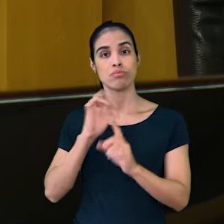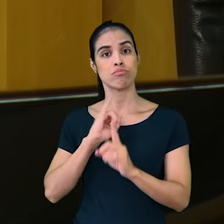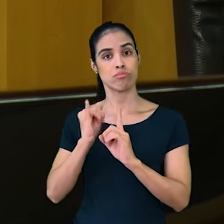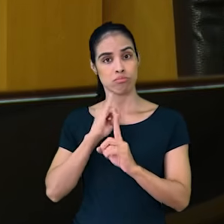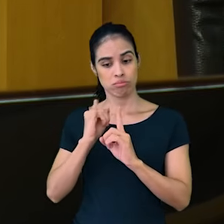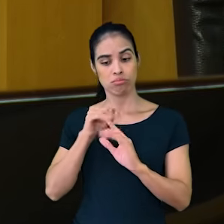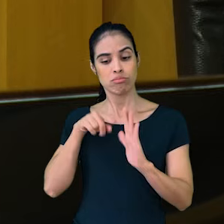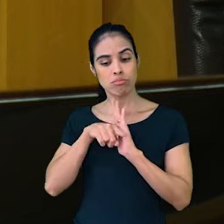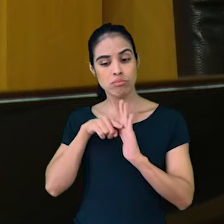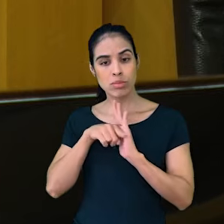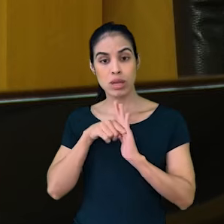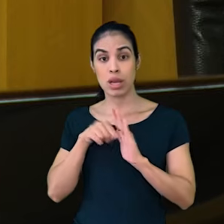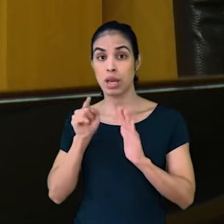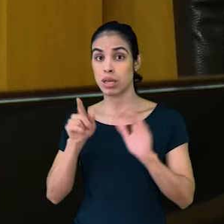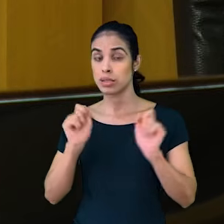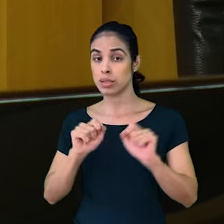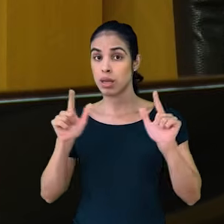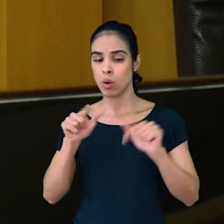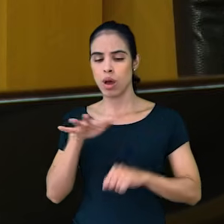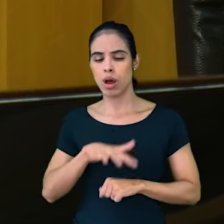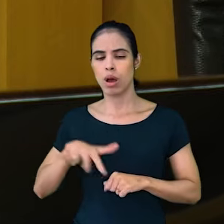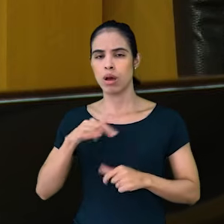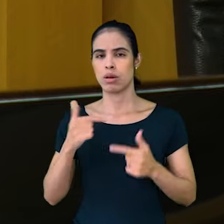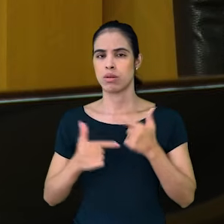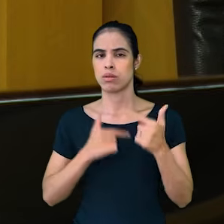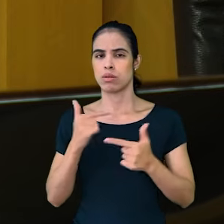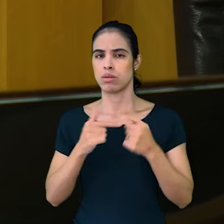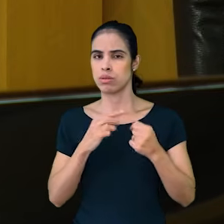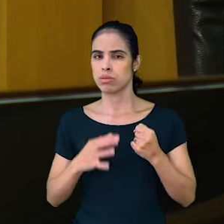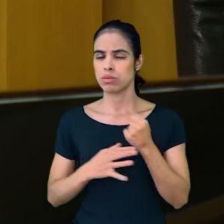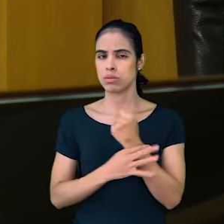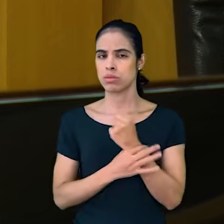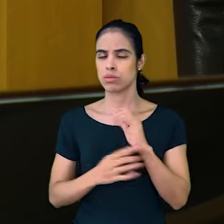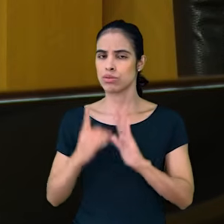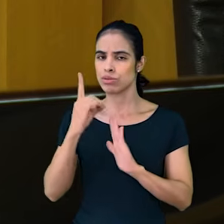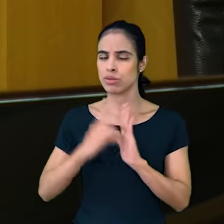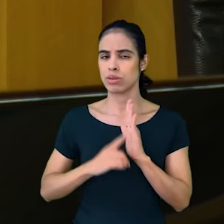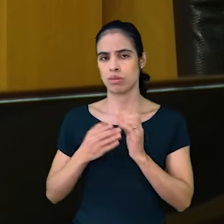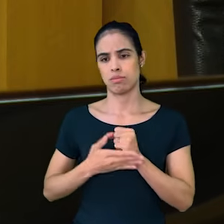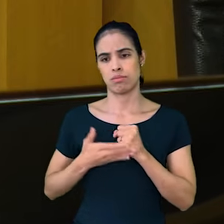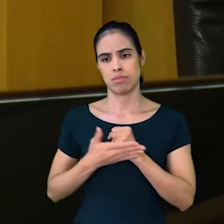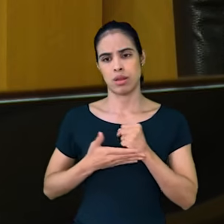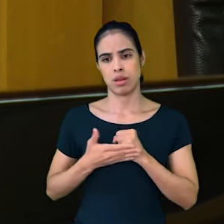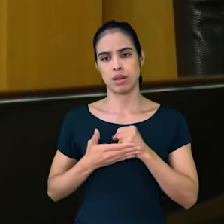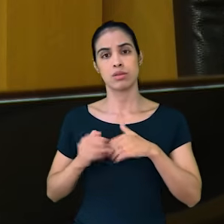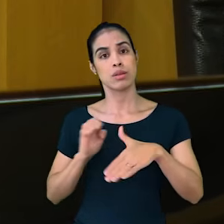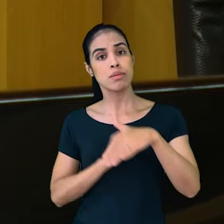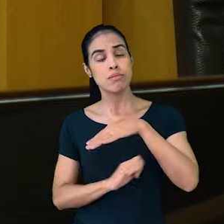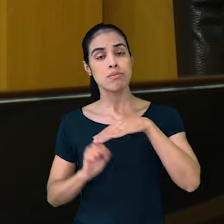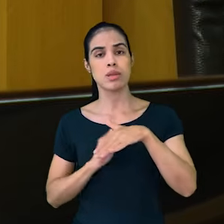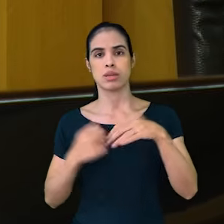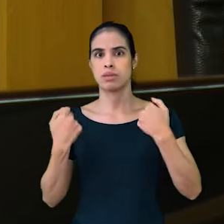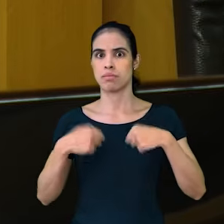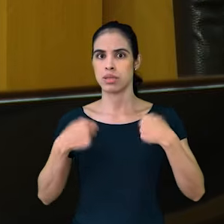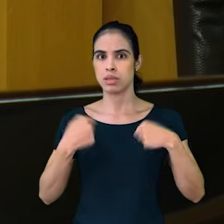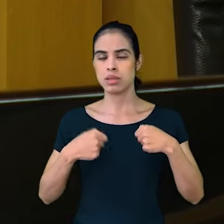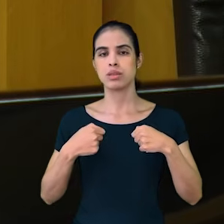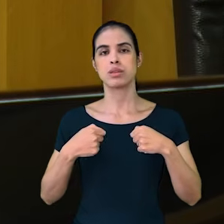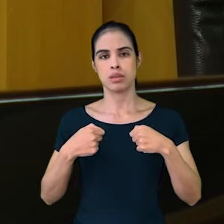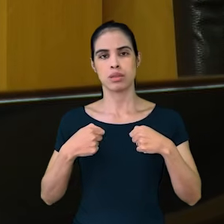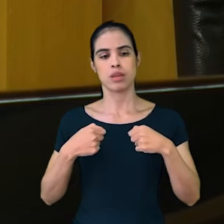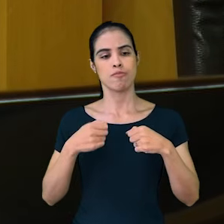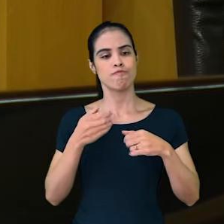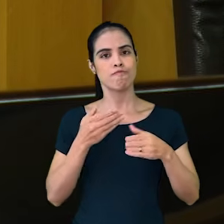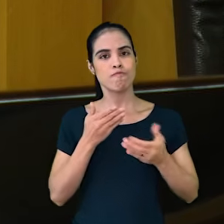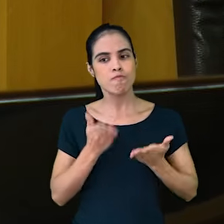destacou que o meio ambiente de trabalho seguro é um direito fundamental e que empresas têm o dever de adotar